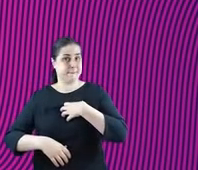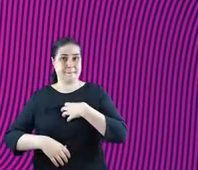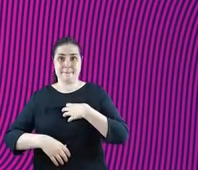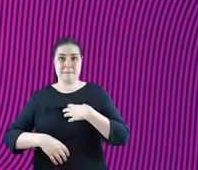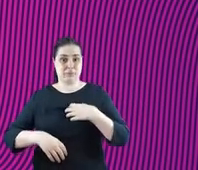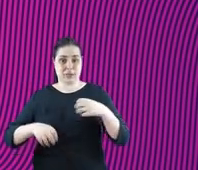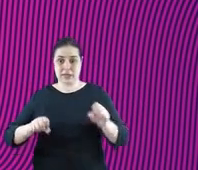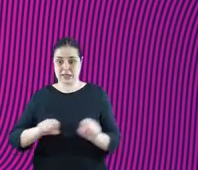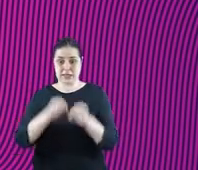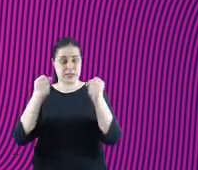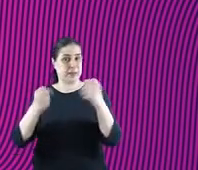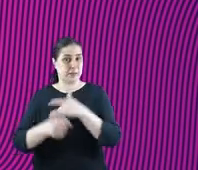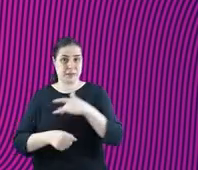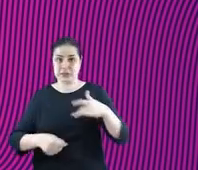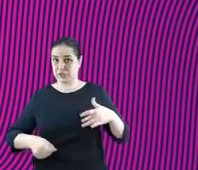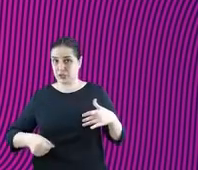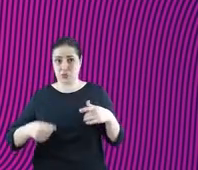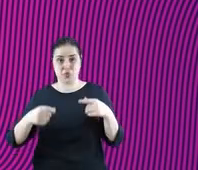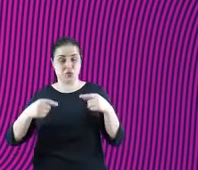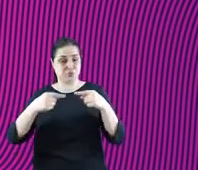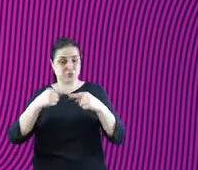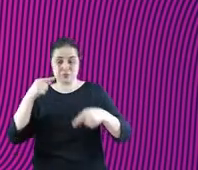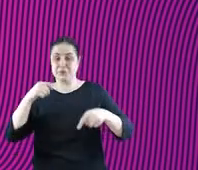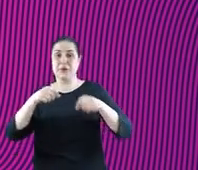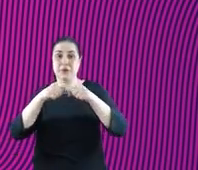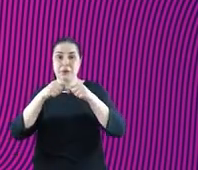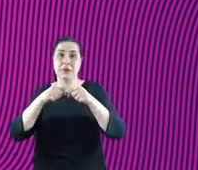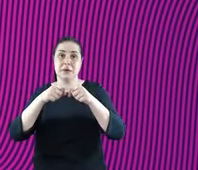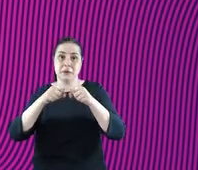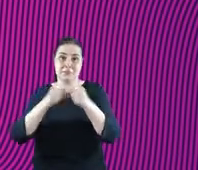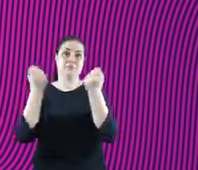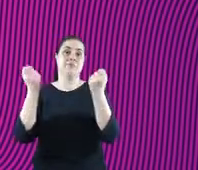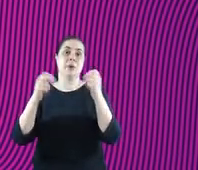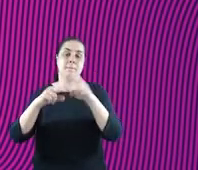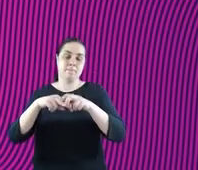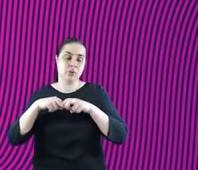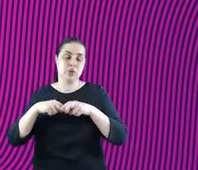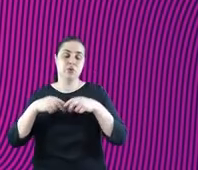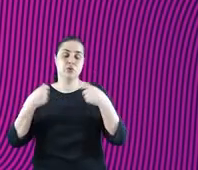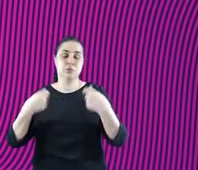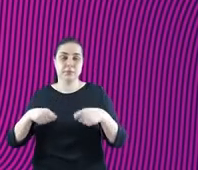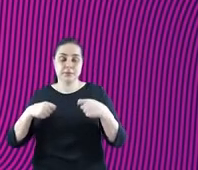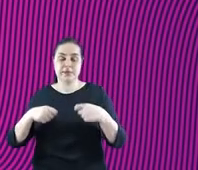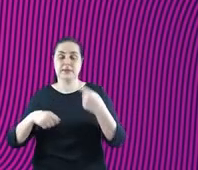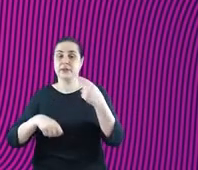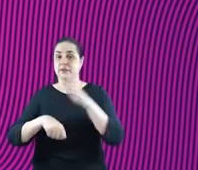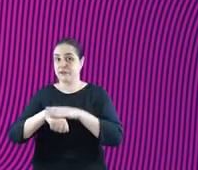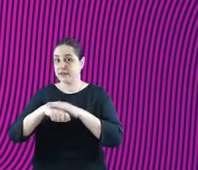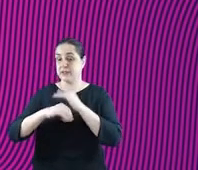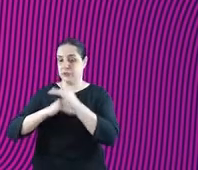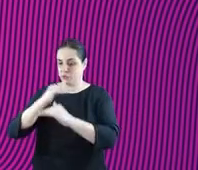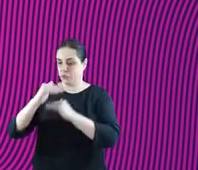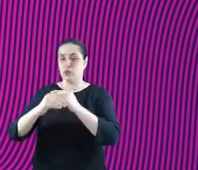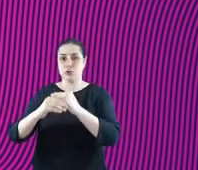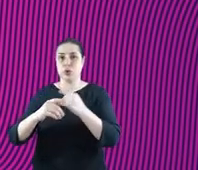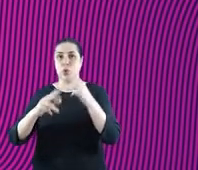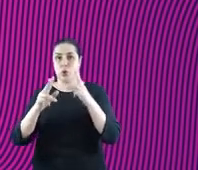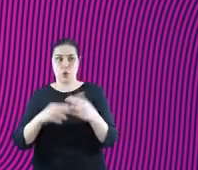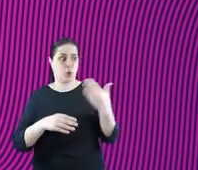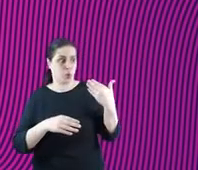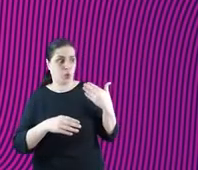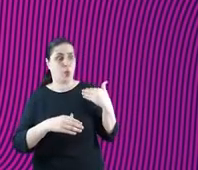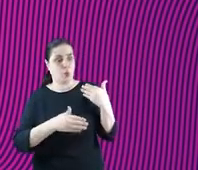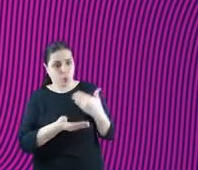tratamentos específicos. Então, isso também está evoluindo, não só o diagnóstico, né, a evolução do diagnóstico, como as